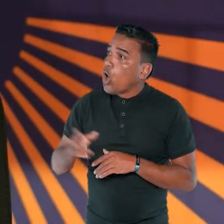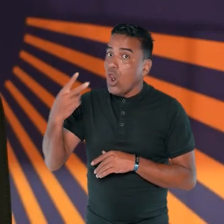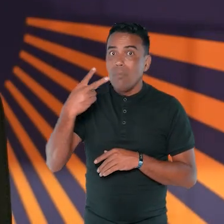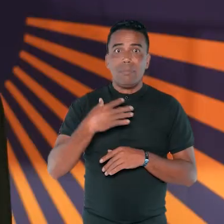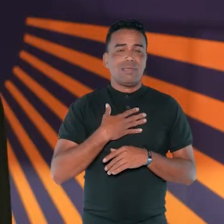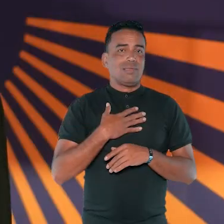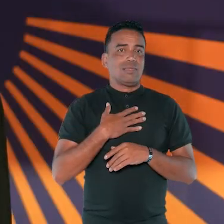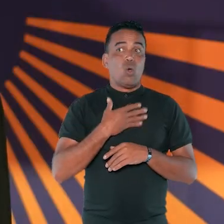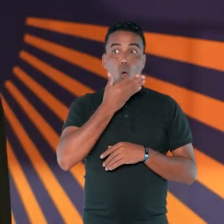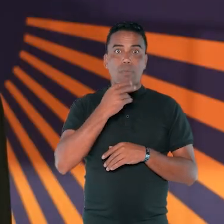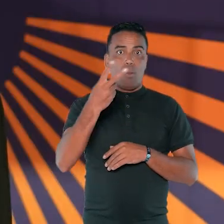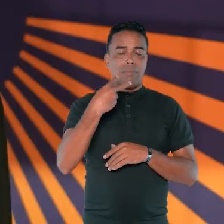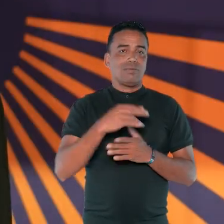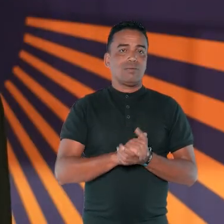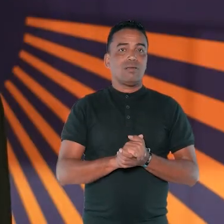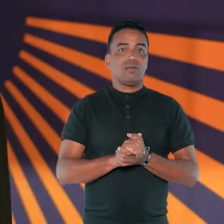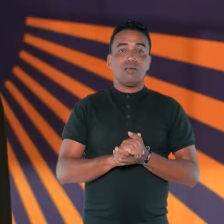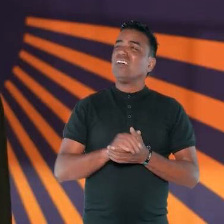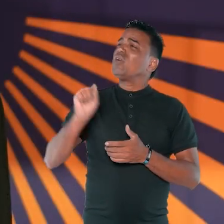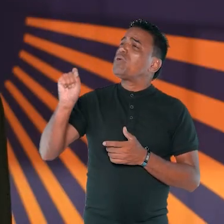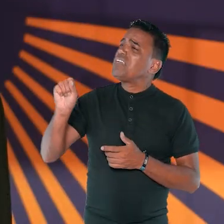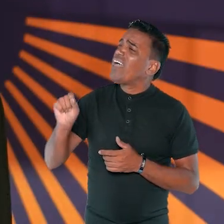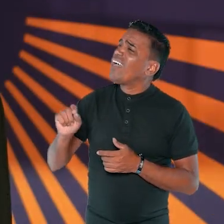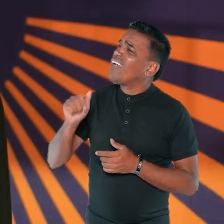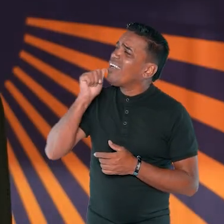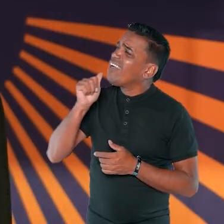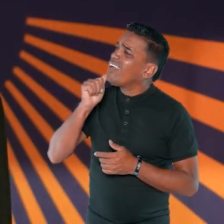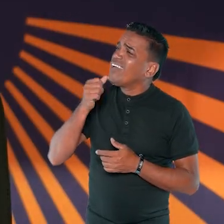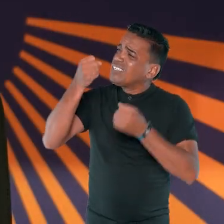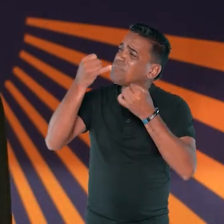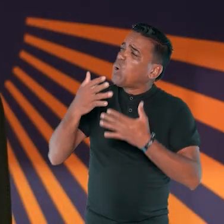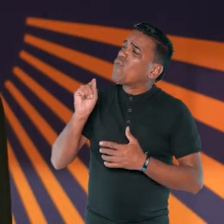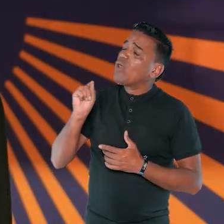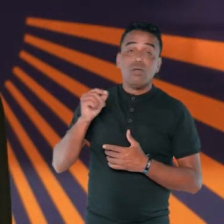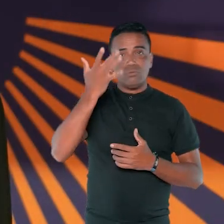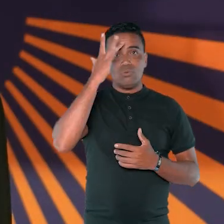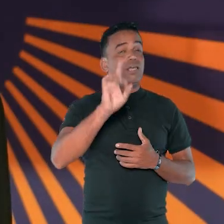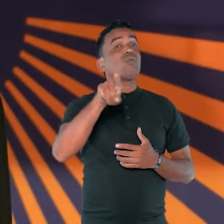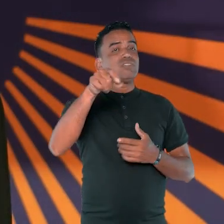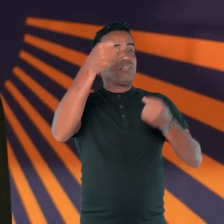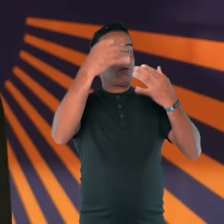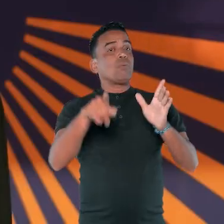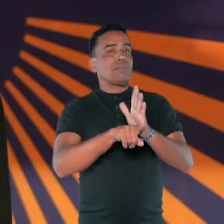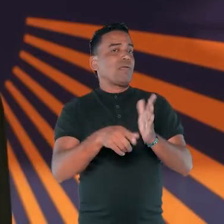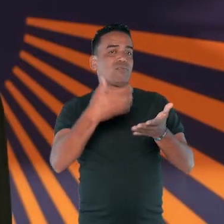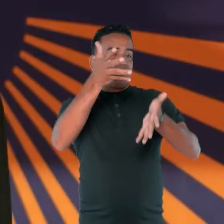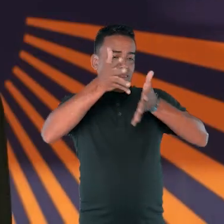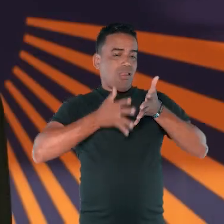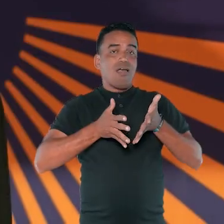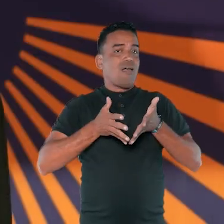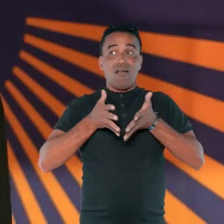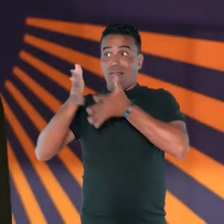mim. Levantou, falou: o que é, dona? Não entendi nada que a senhora falou. Eu falei: nem eu que o senhor falou. O senhor vê como é que